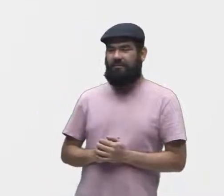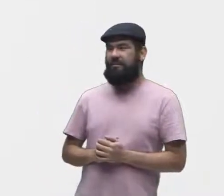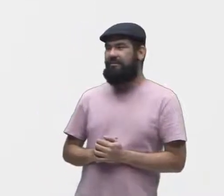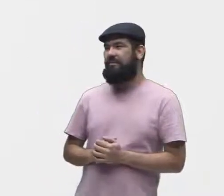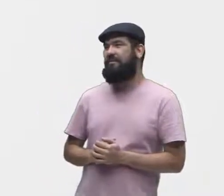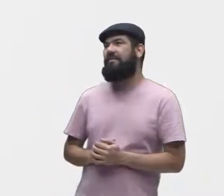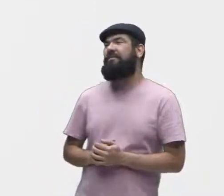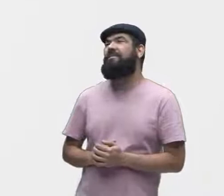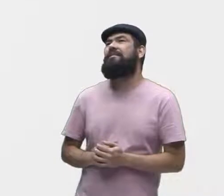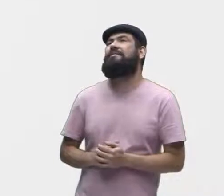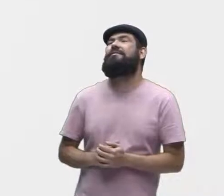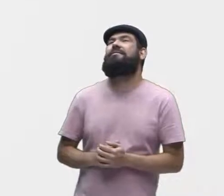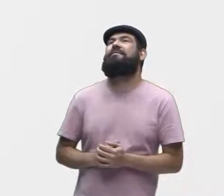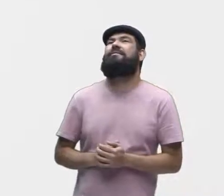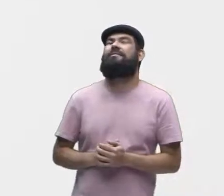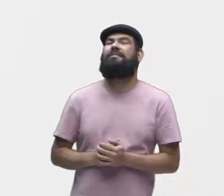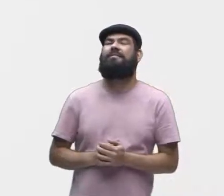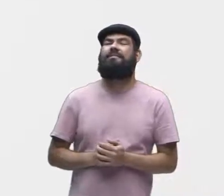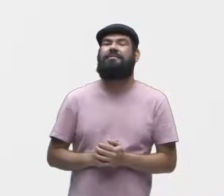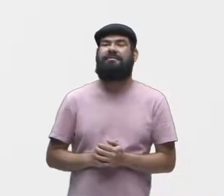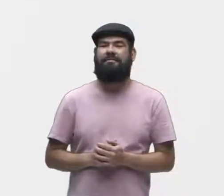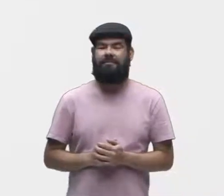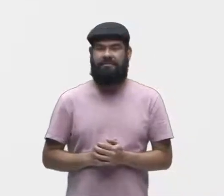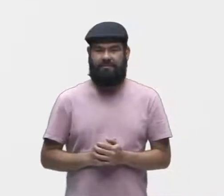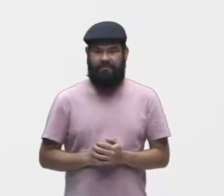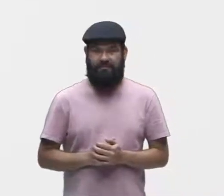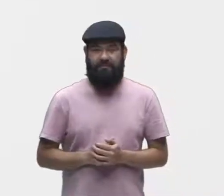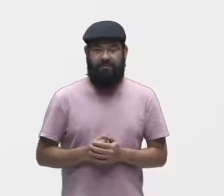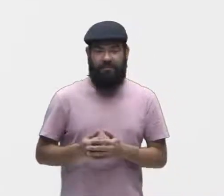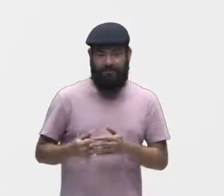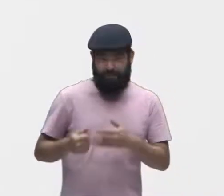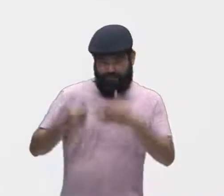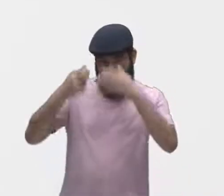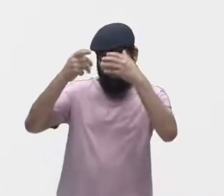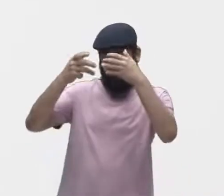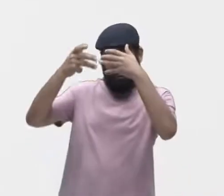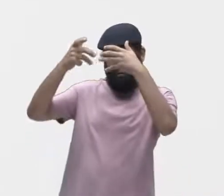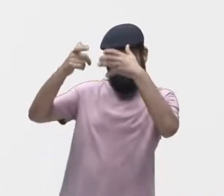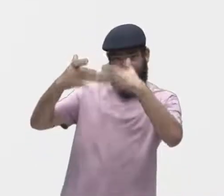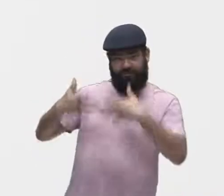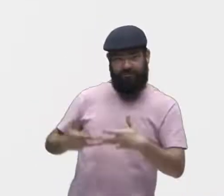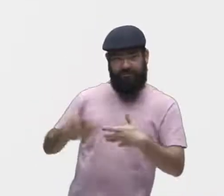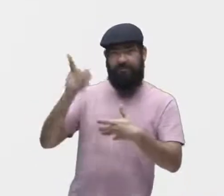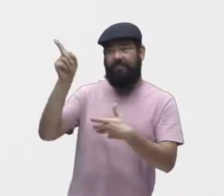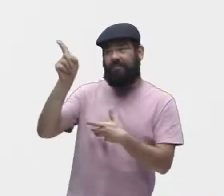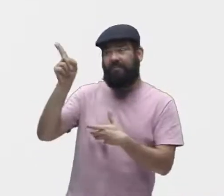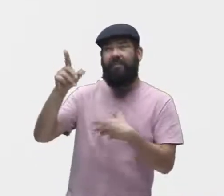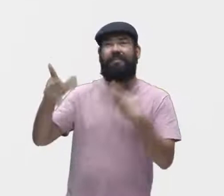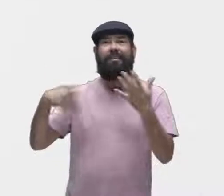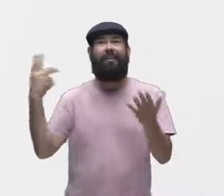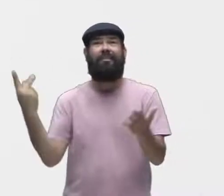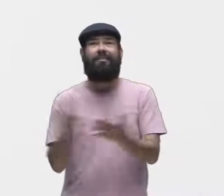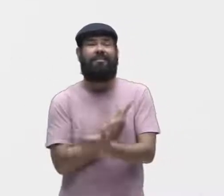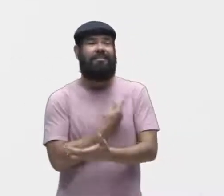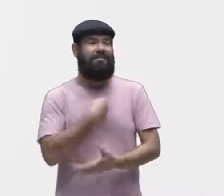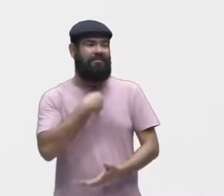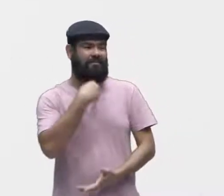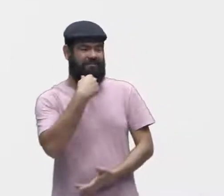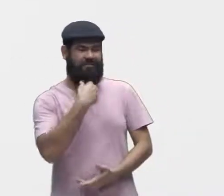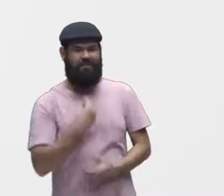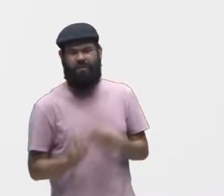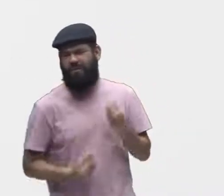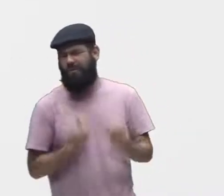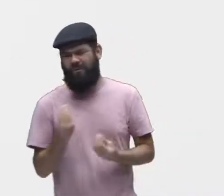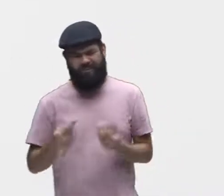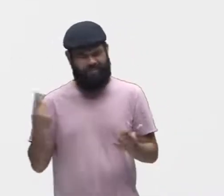nosso corpo, né. Então, assim, a gente vai falar um pouco sobre isso agora, né, diante do que está acontecendo comigo. Como que isso